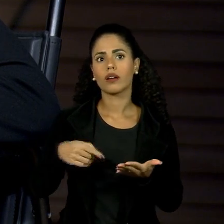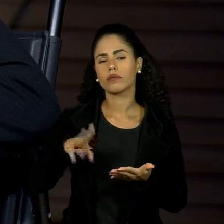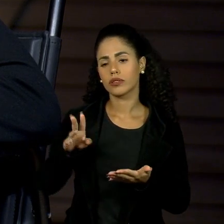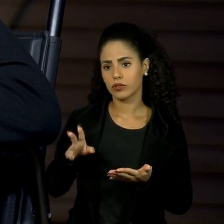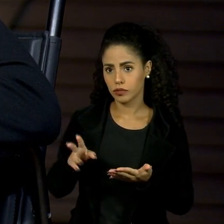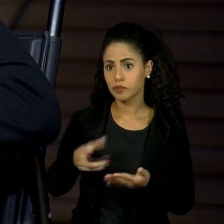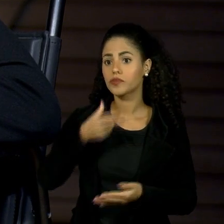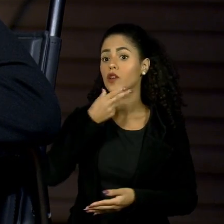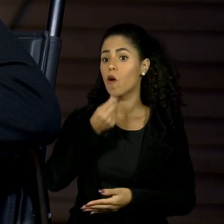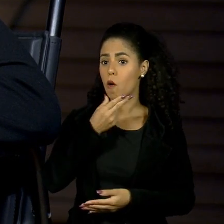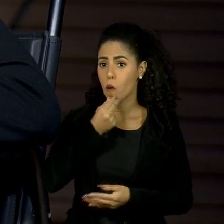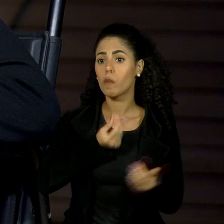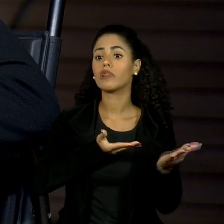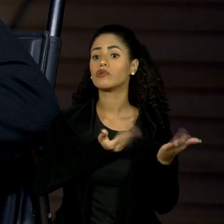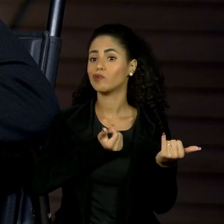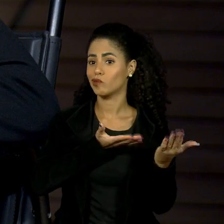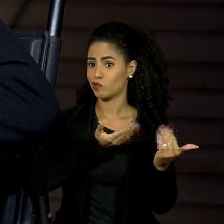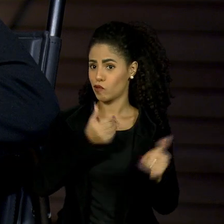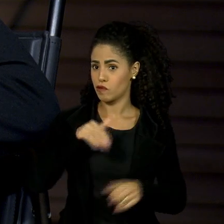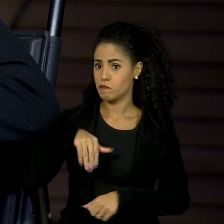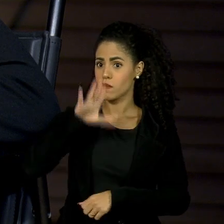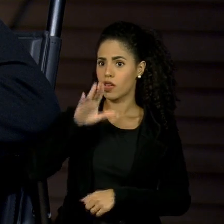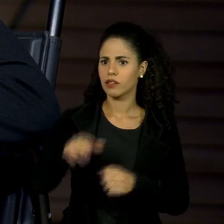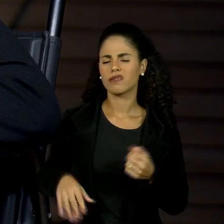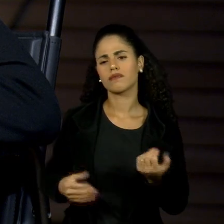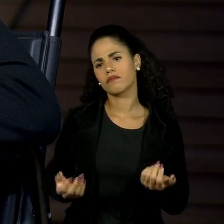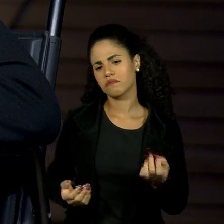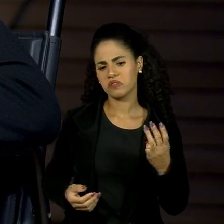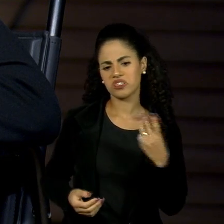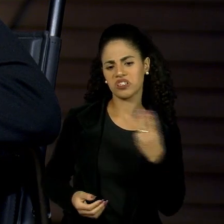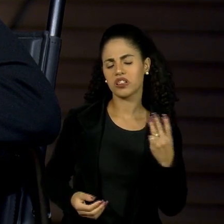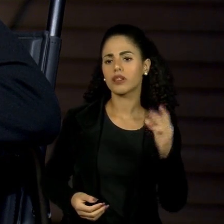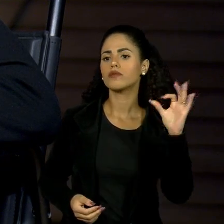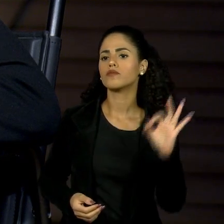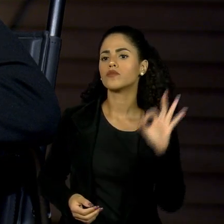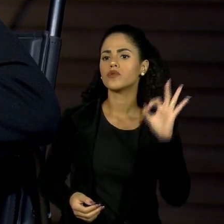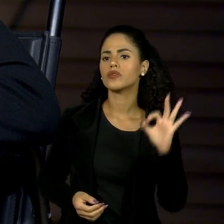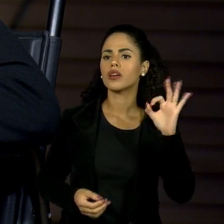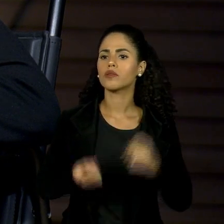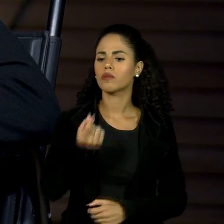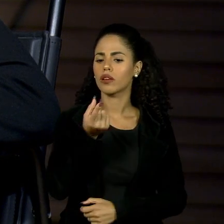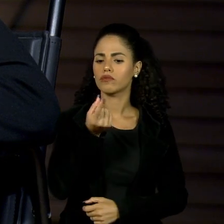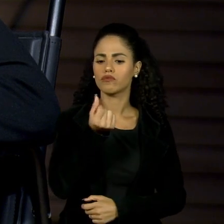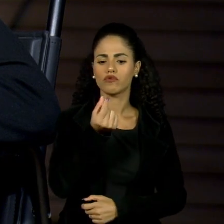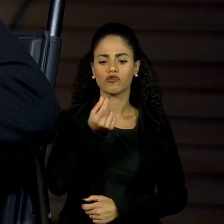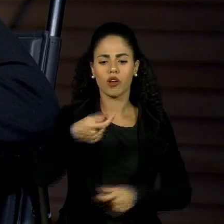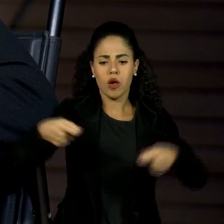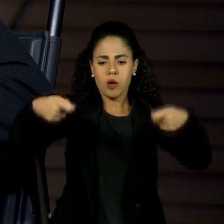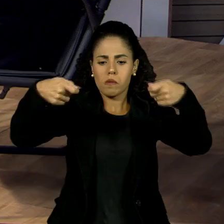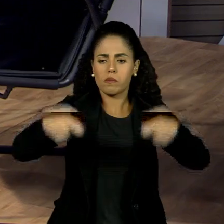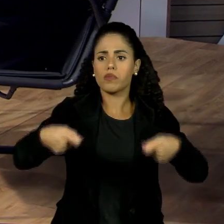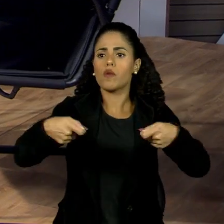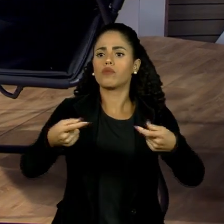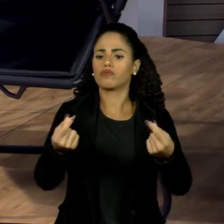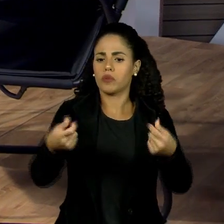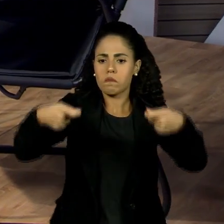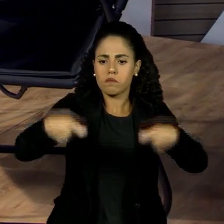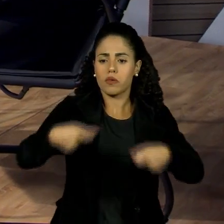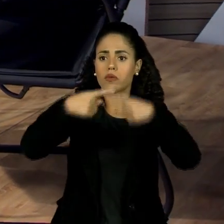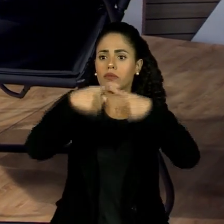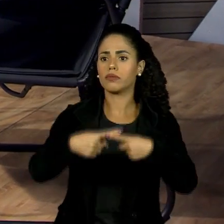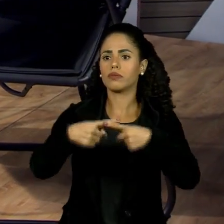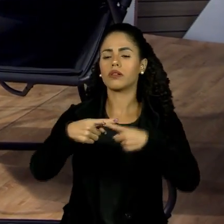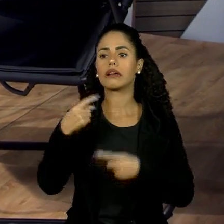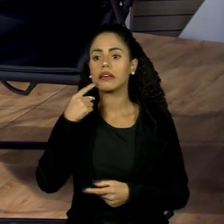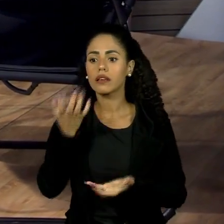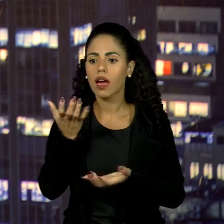mais homens jovens, e 2/3 apontam as apostas esportivas como o principal problema para a busca